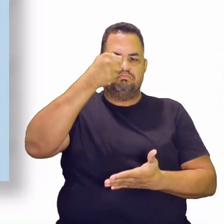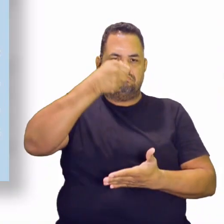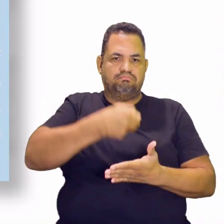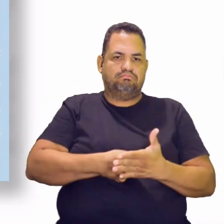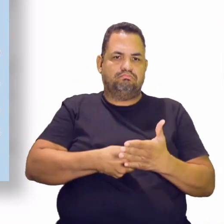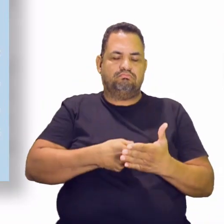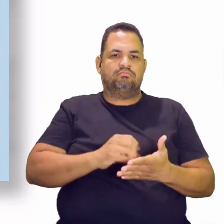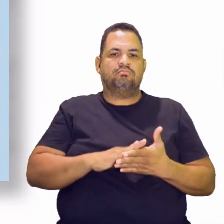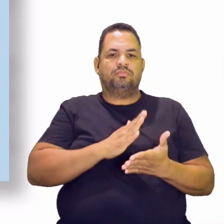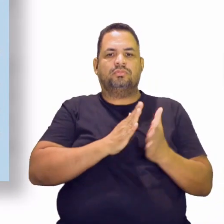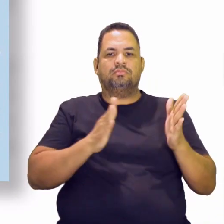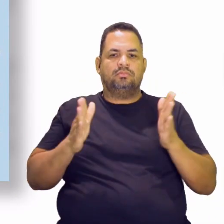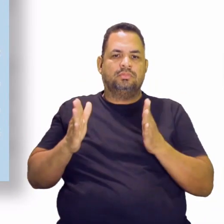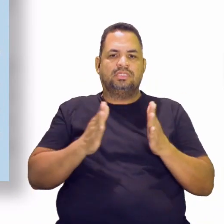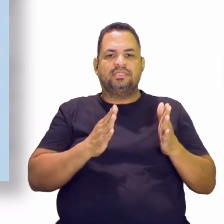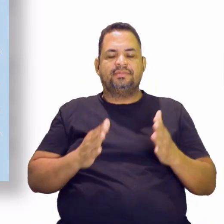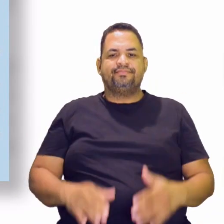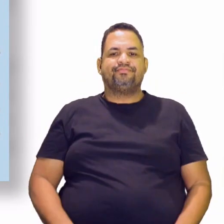um período